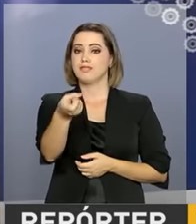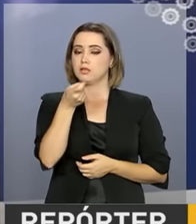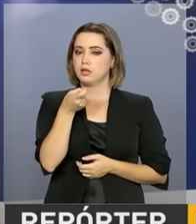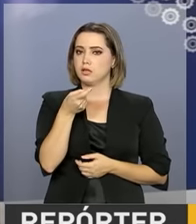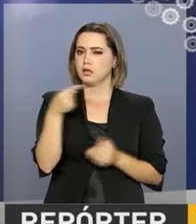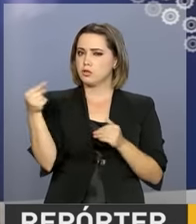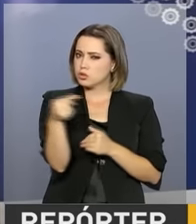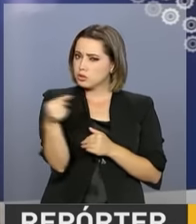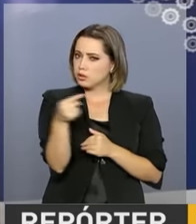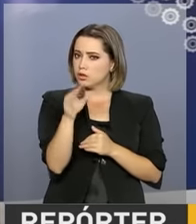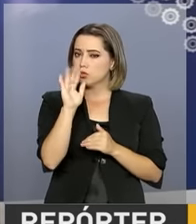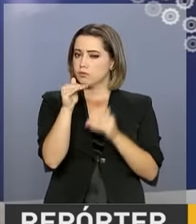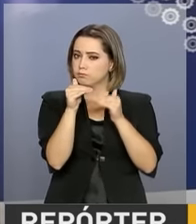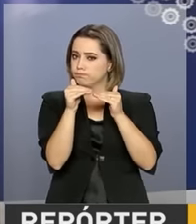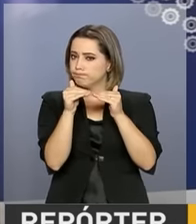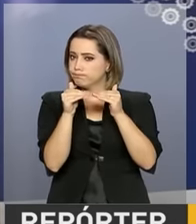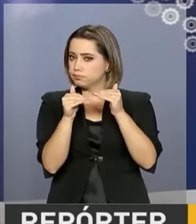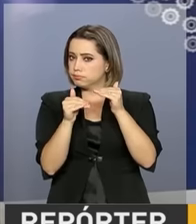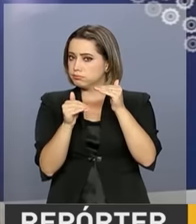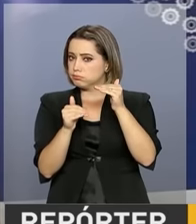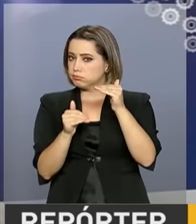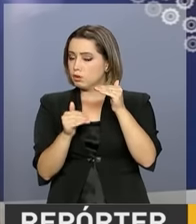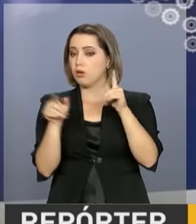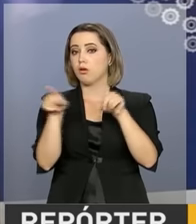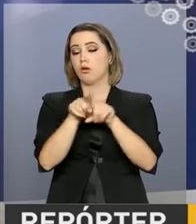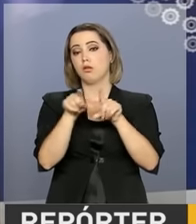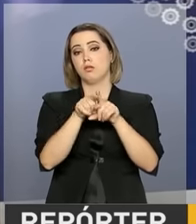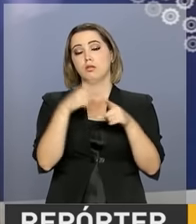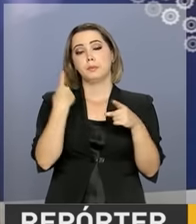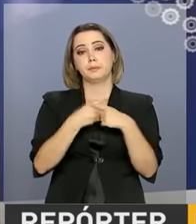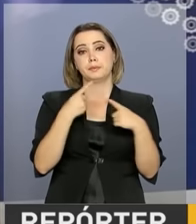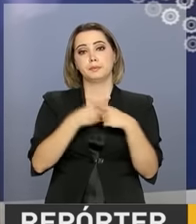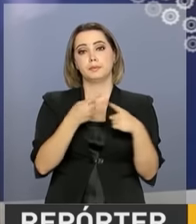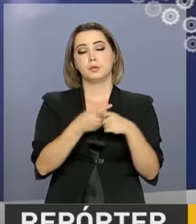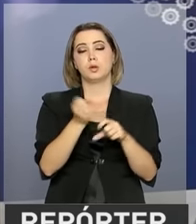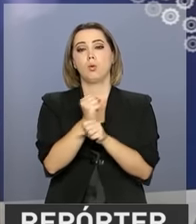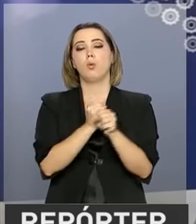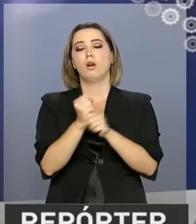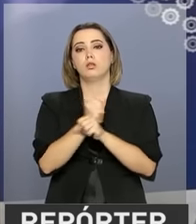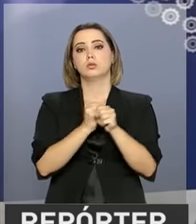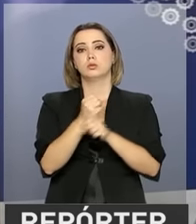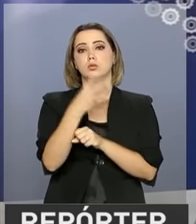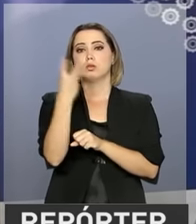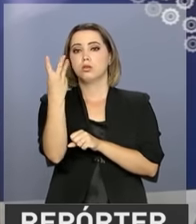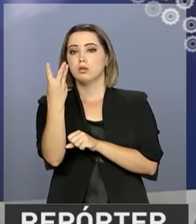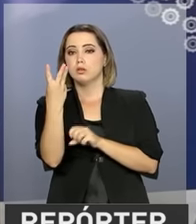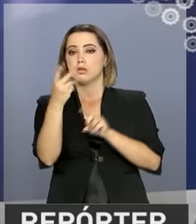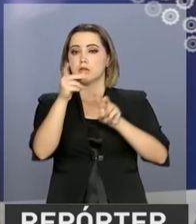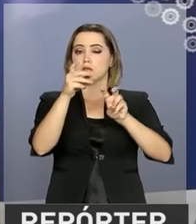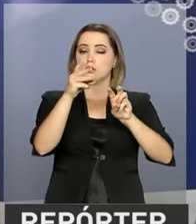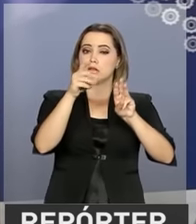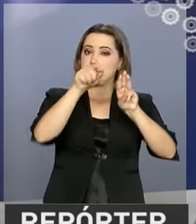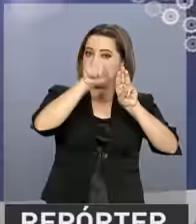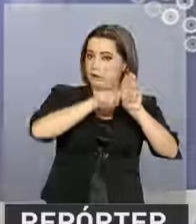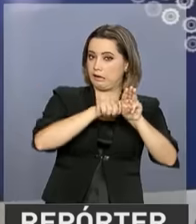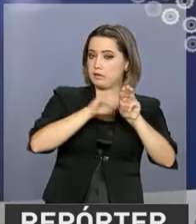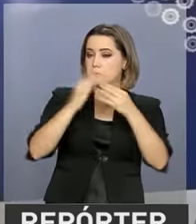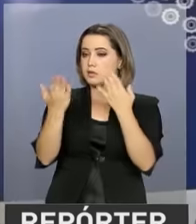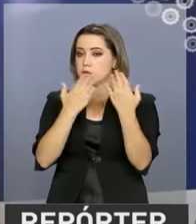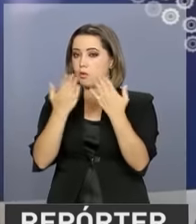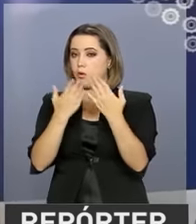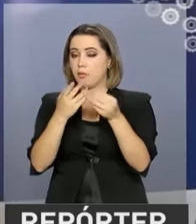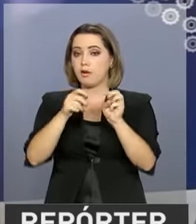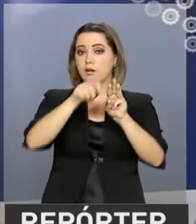ficar um pouco menores principalmente na taxa interanual quando a gente compara o trimestre contra o mesmo trimestre do ano anterior